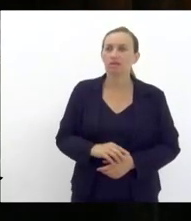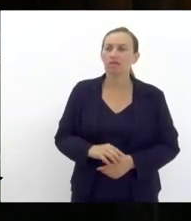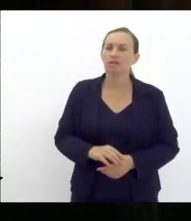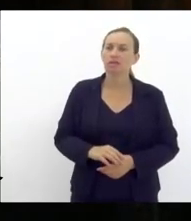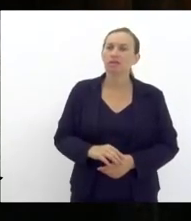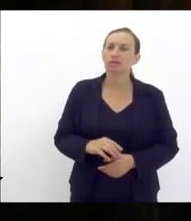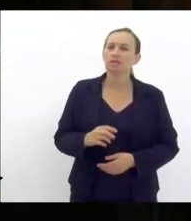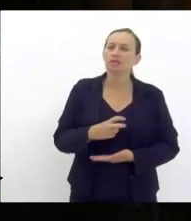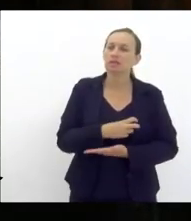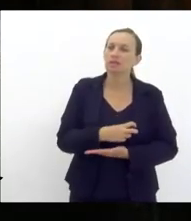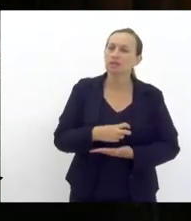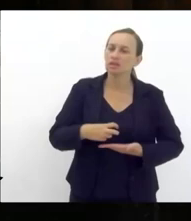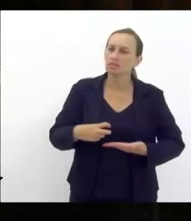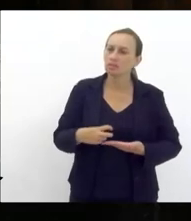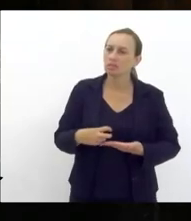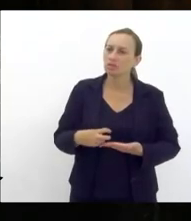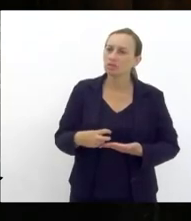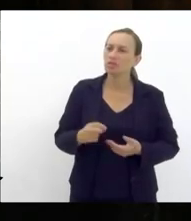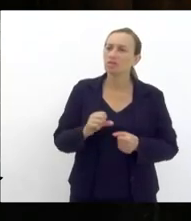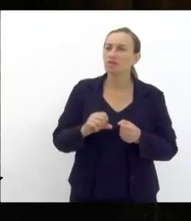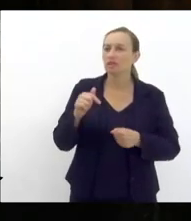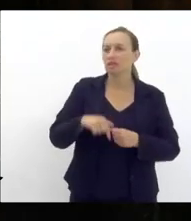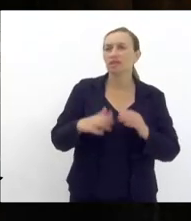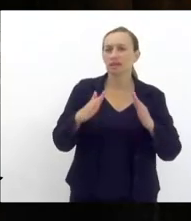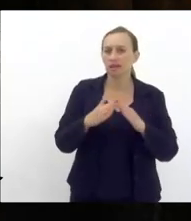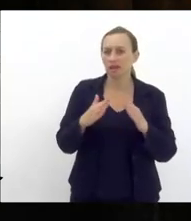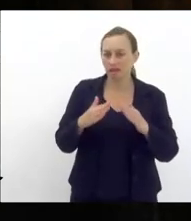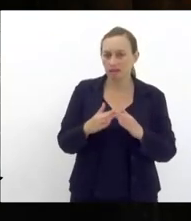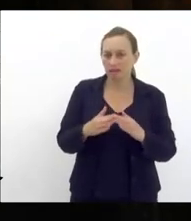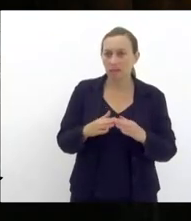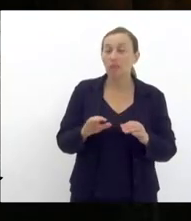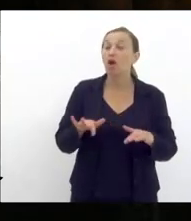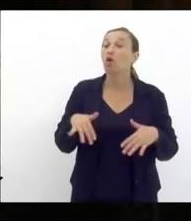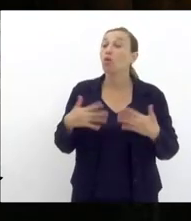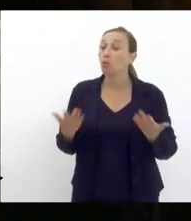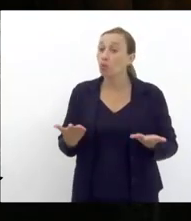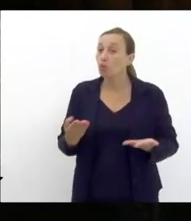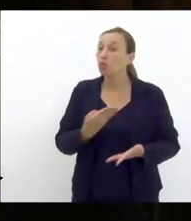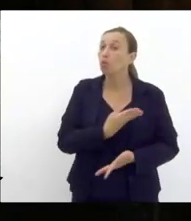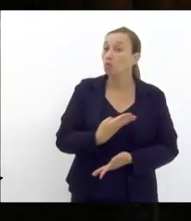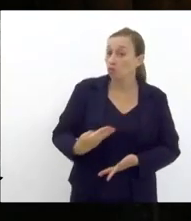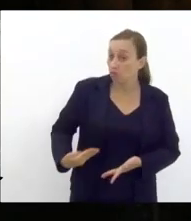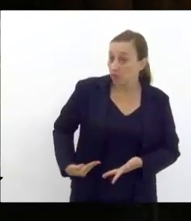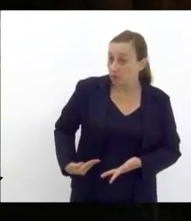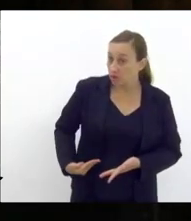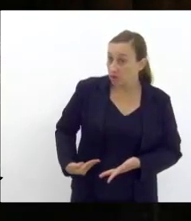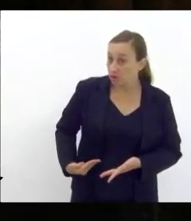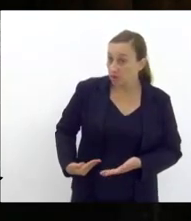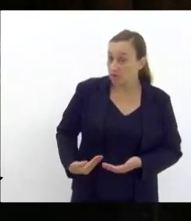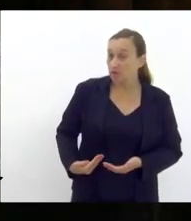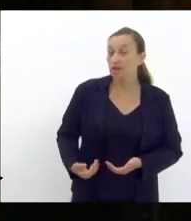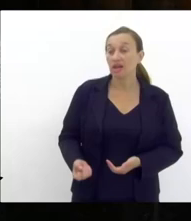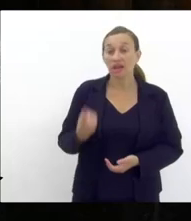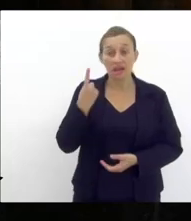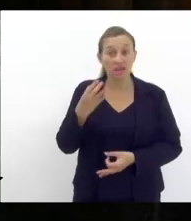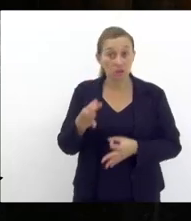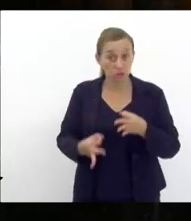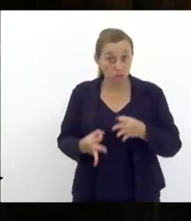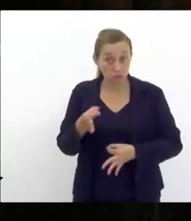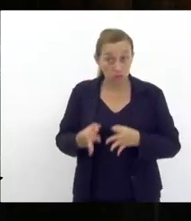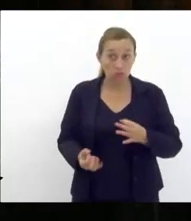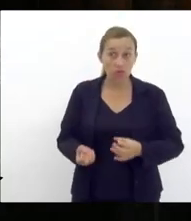de impeachment feitos aqui na casa quando o governador era o ex-juiz